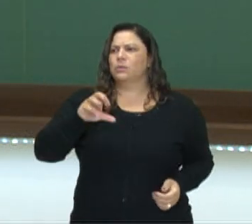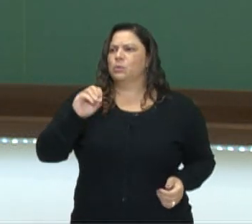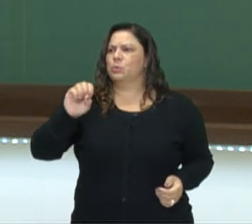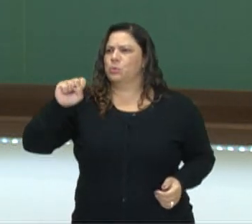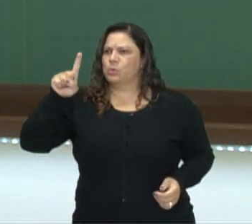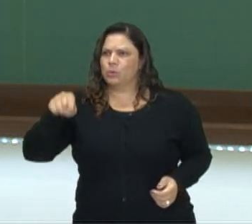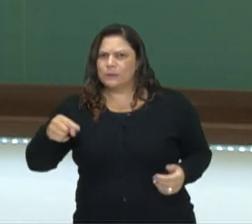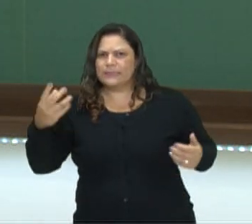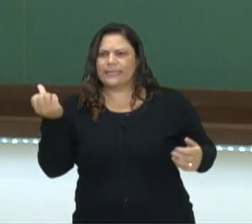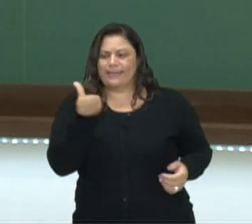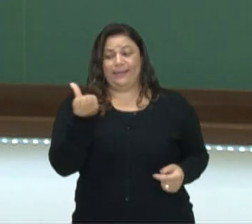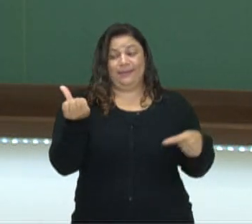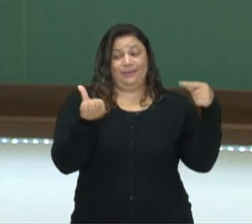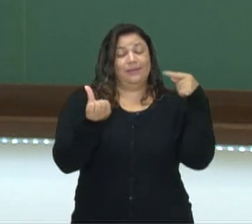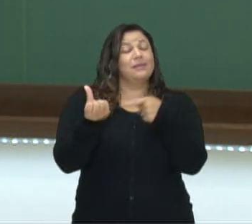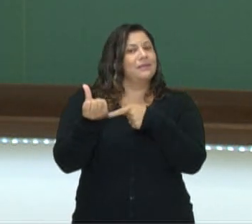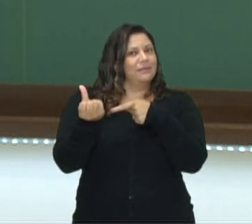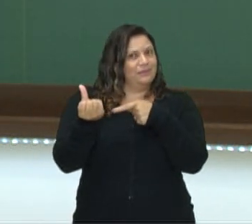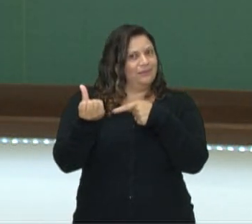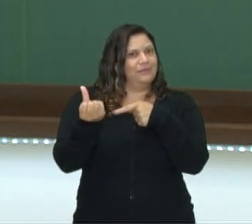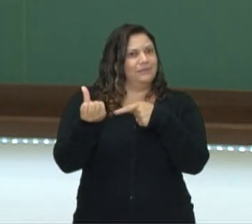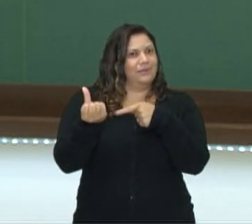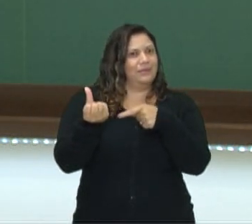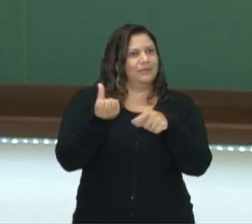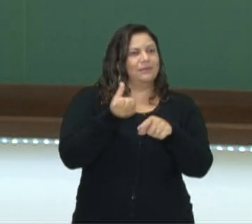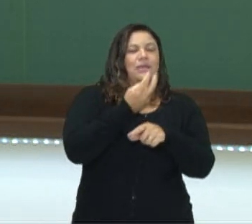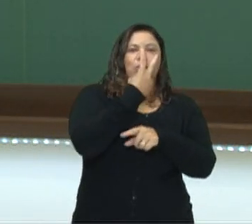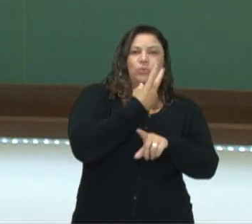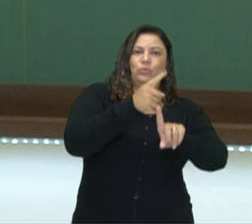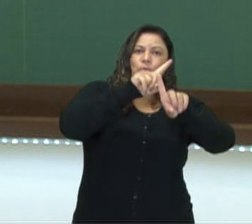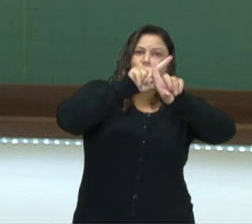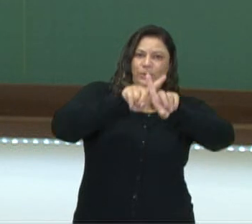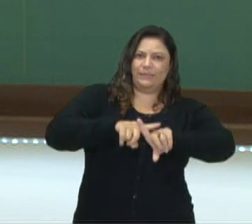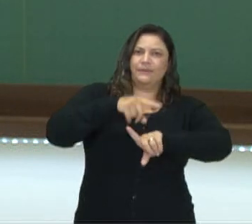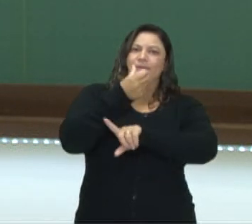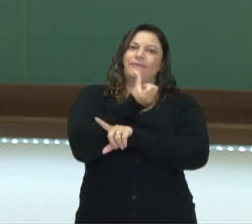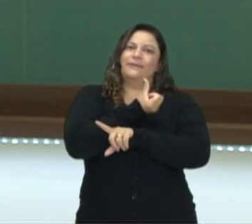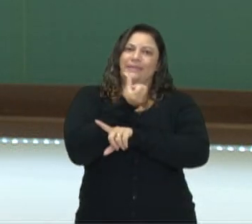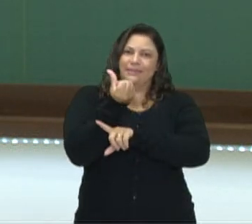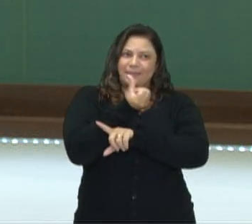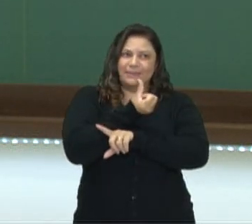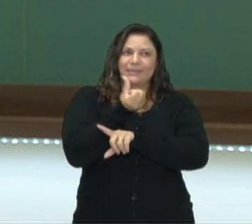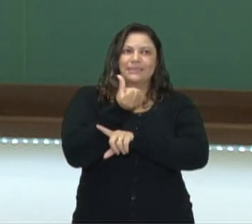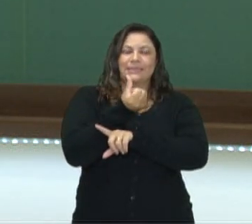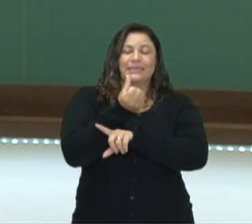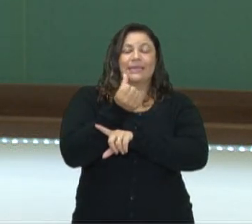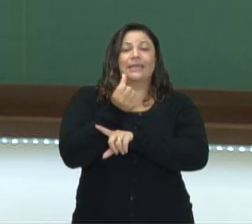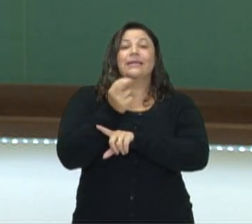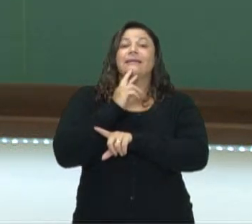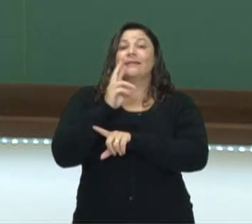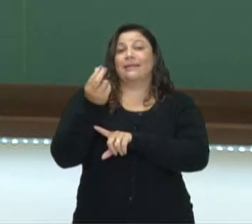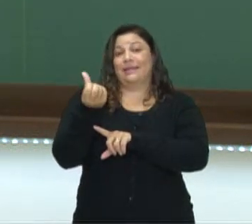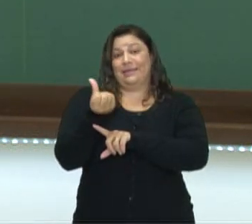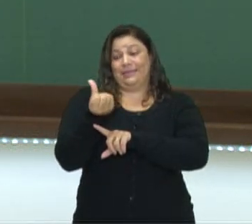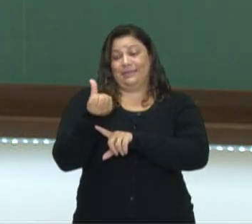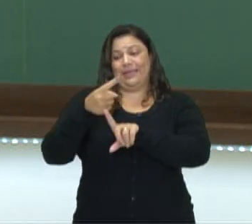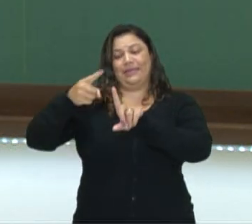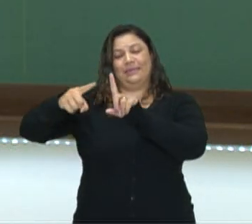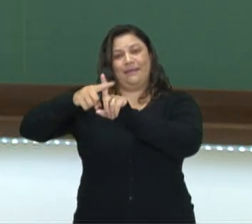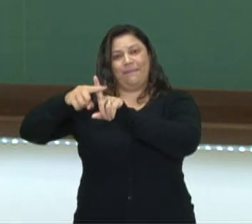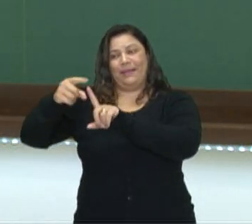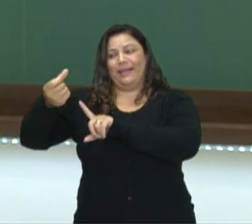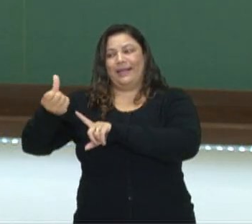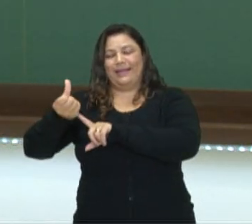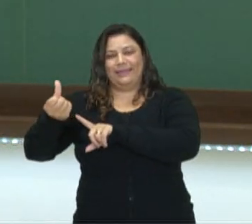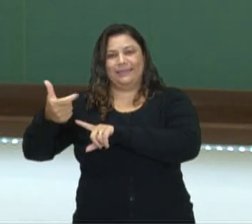6 miniaturas, então é só eu fazer 2 vezes o 6, que é a mesma coisa que 6 mais 6, que